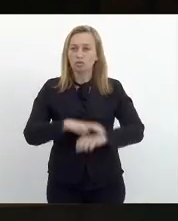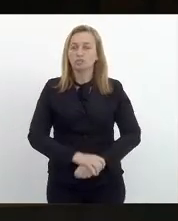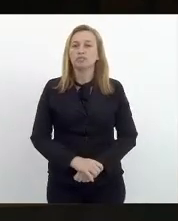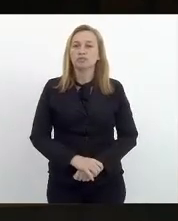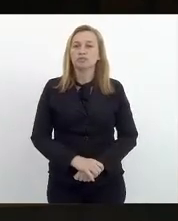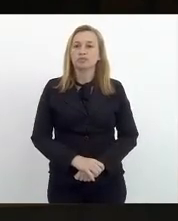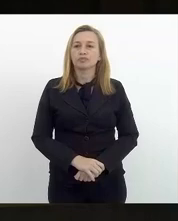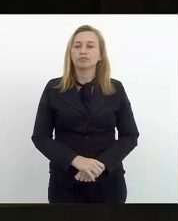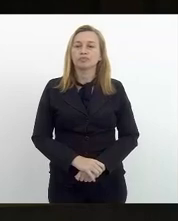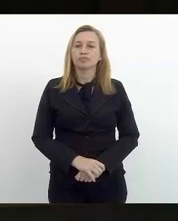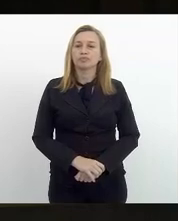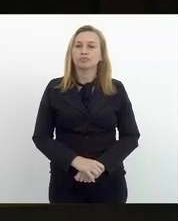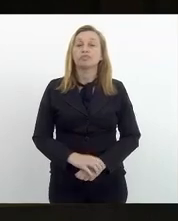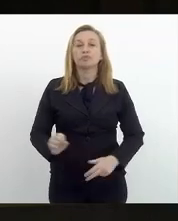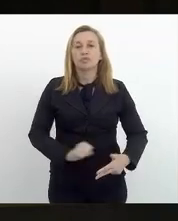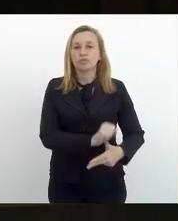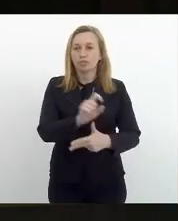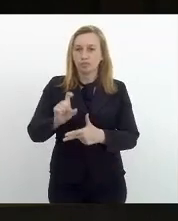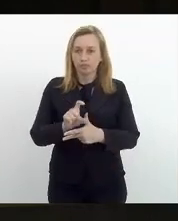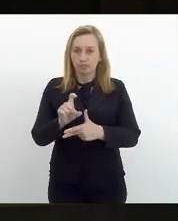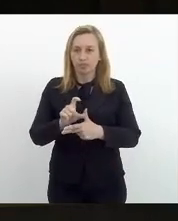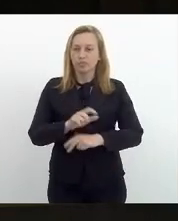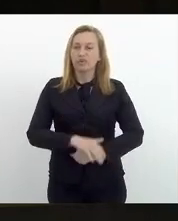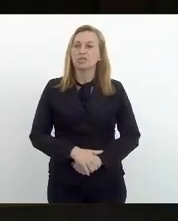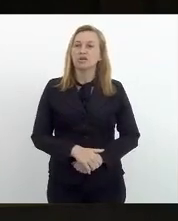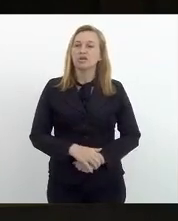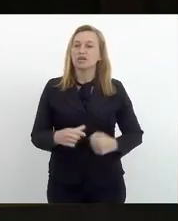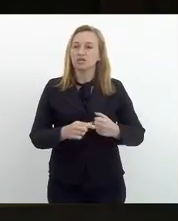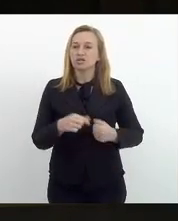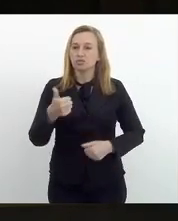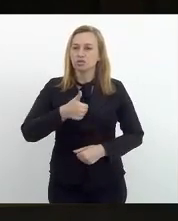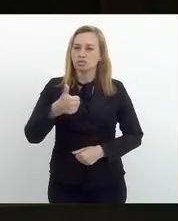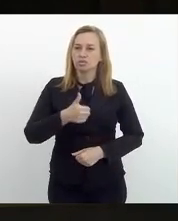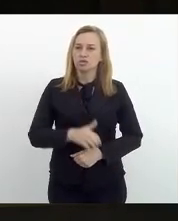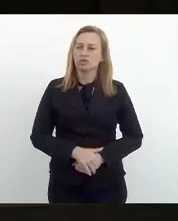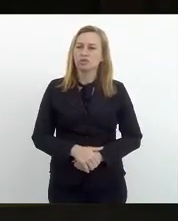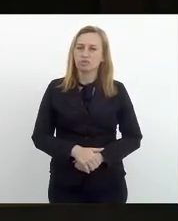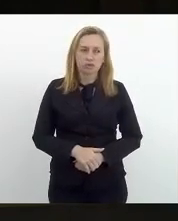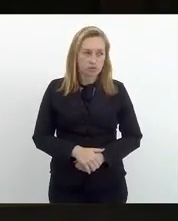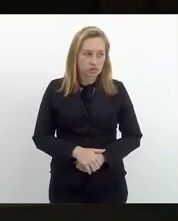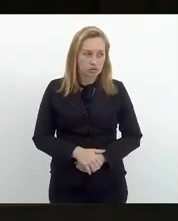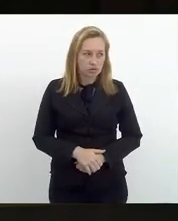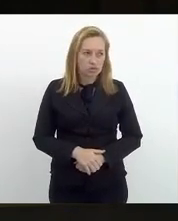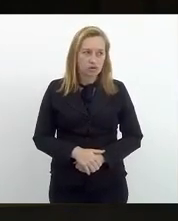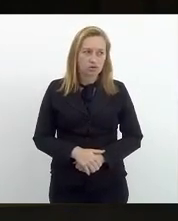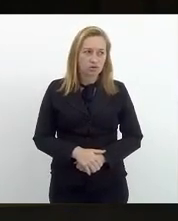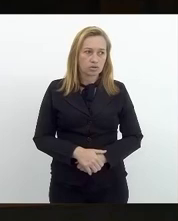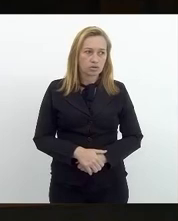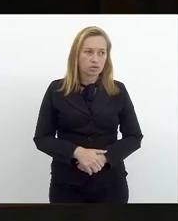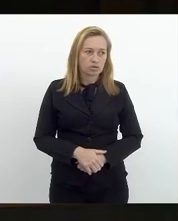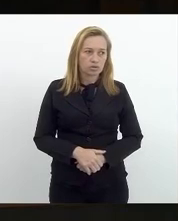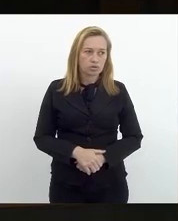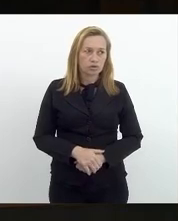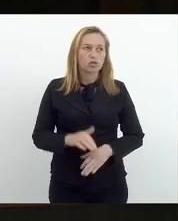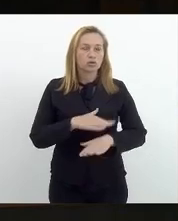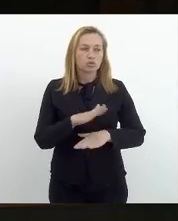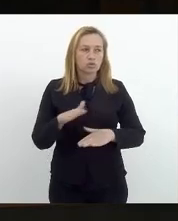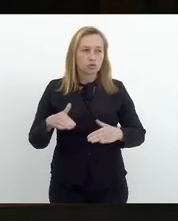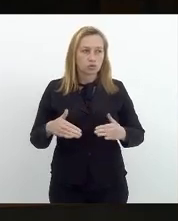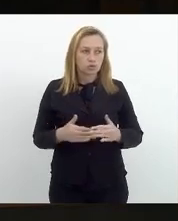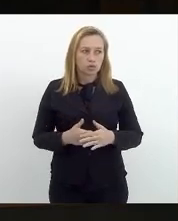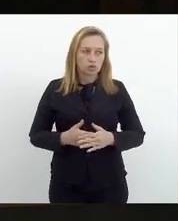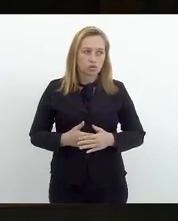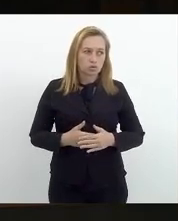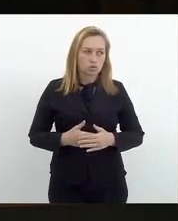de autoria do Poder Executivo artigo primeiro ficam extintos para todos os efeitos